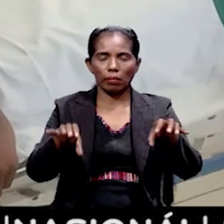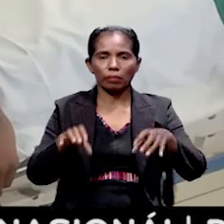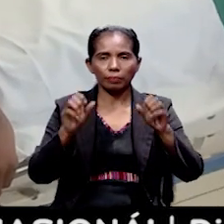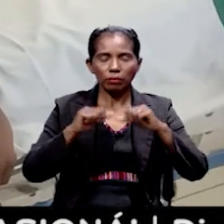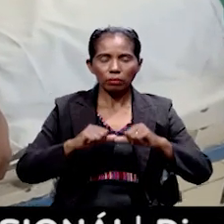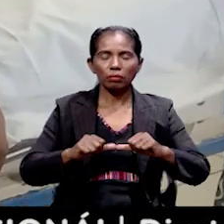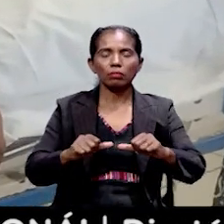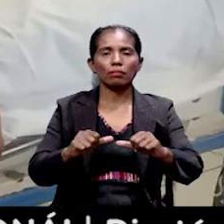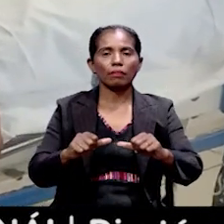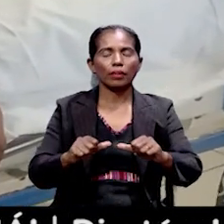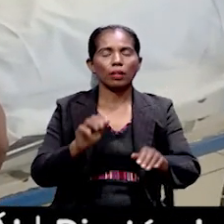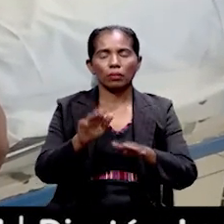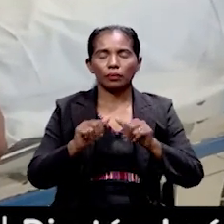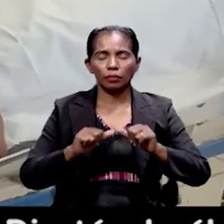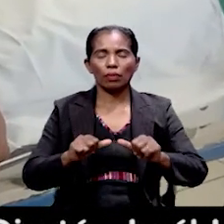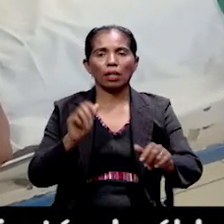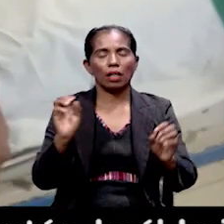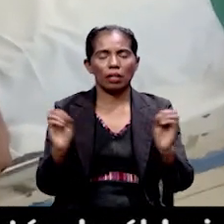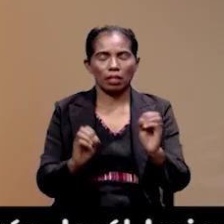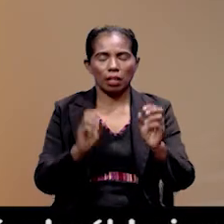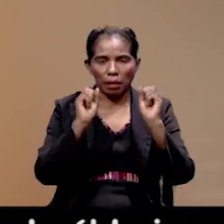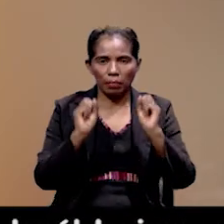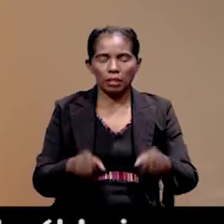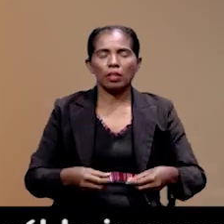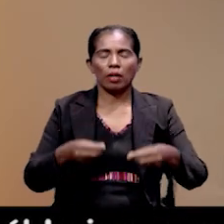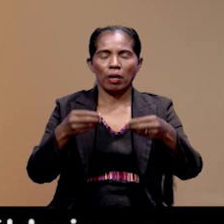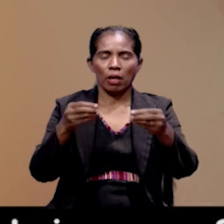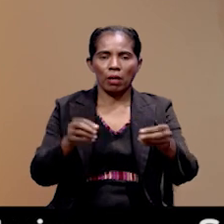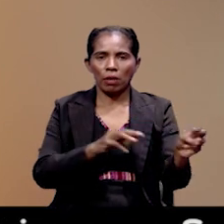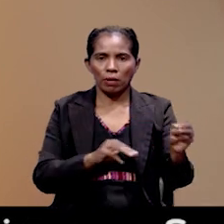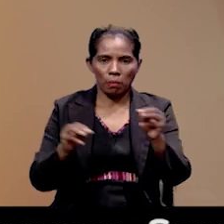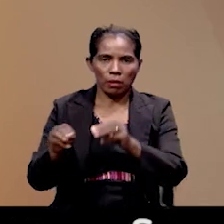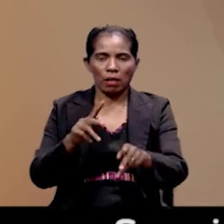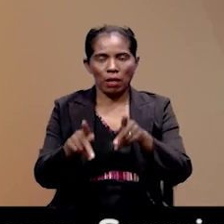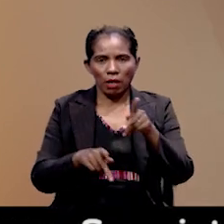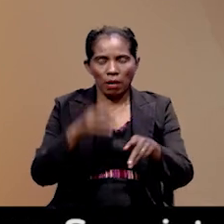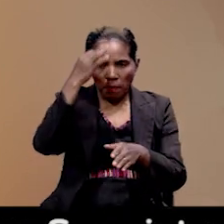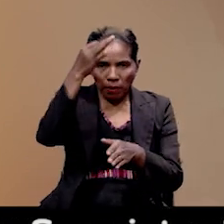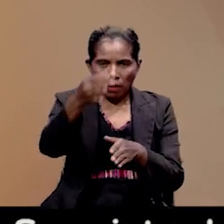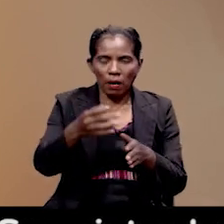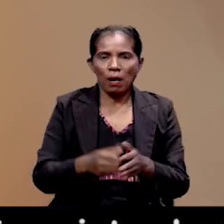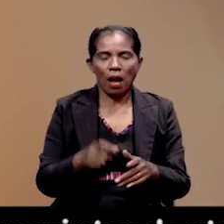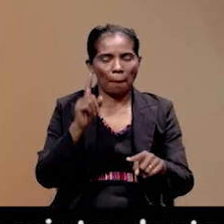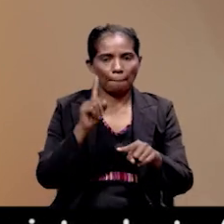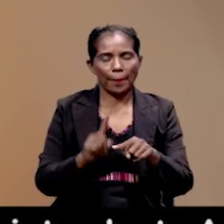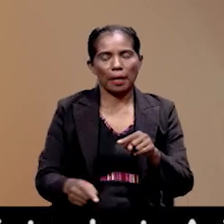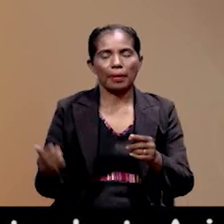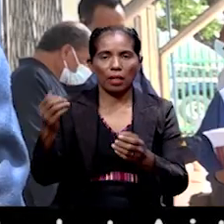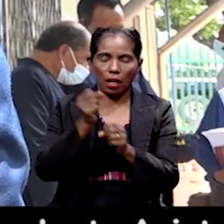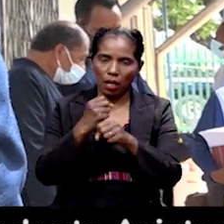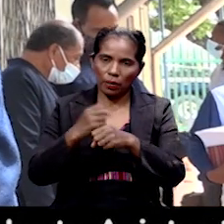lau ladun diak precisa crítica no fo sugestão ho di muda mentalidade e a futuro atu labele repete